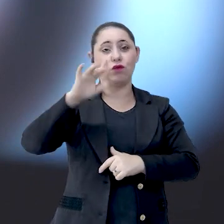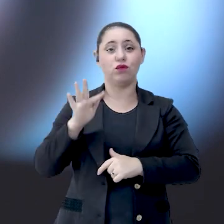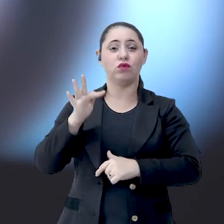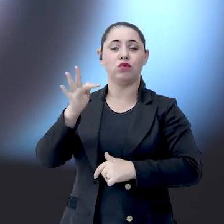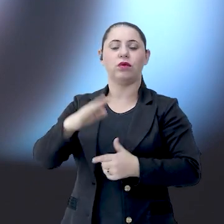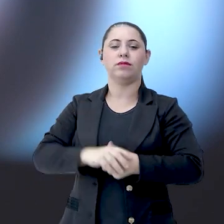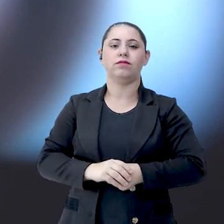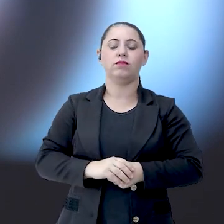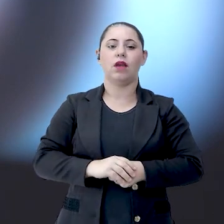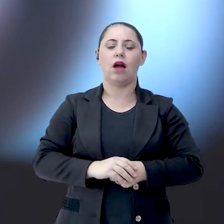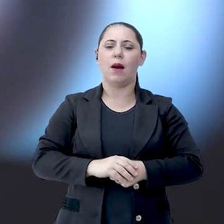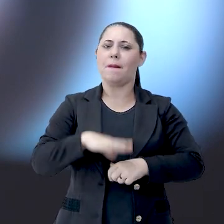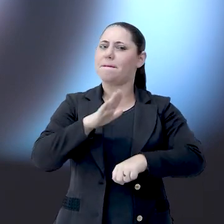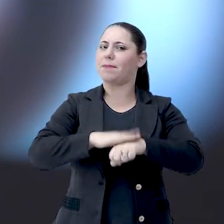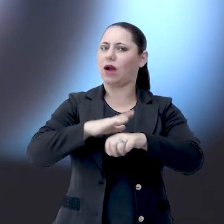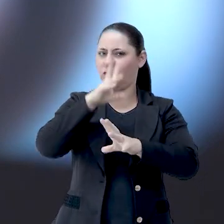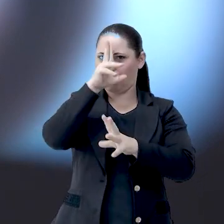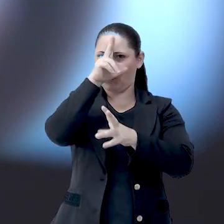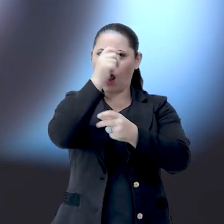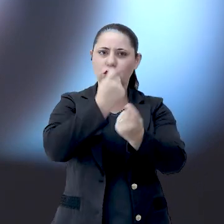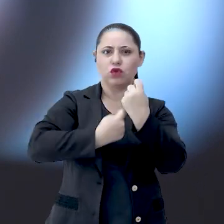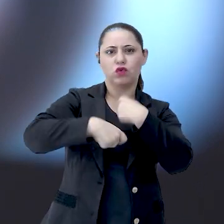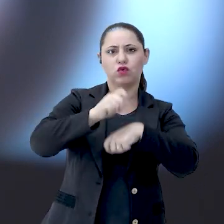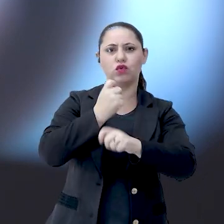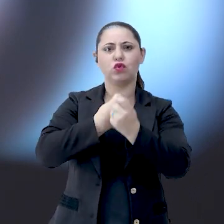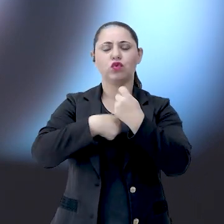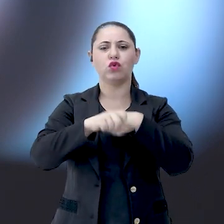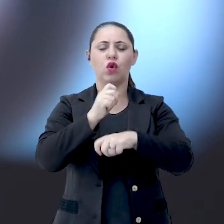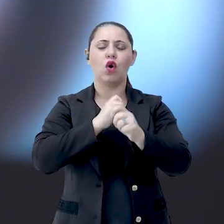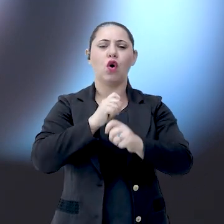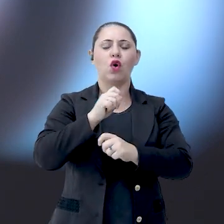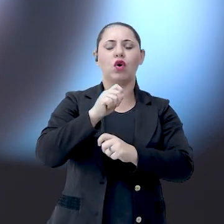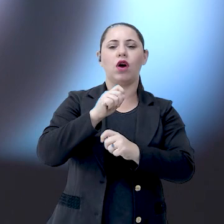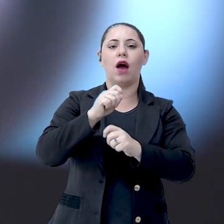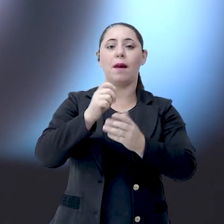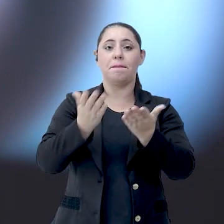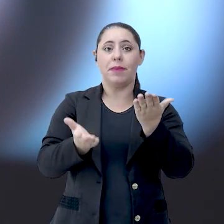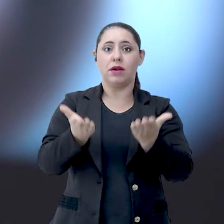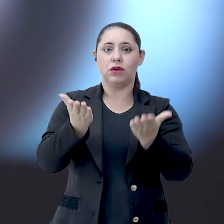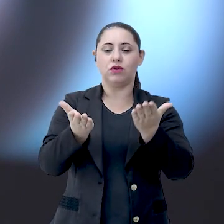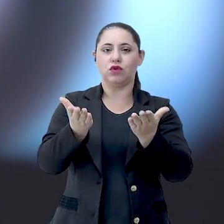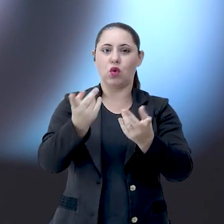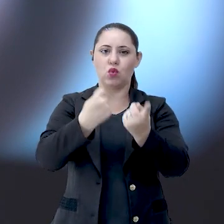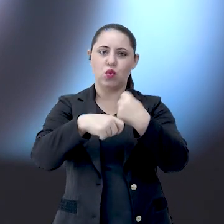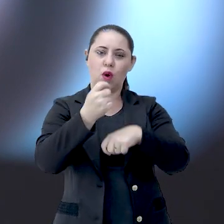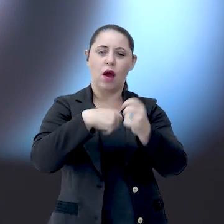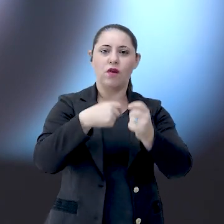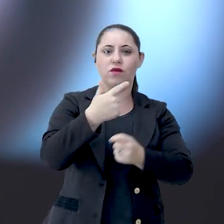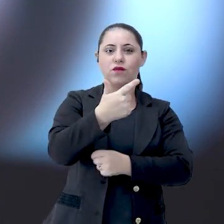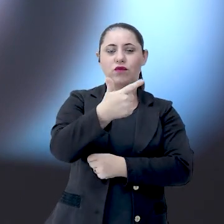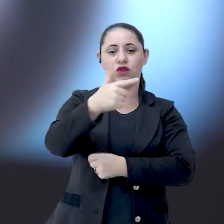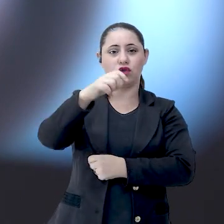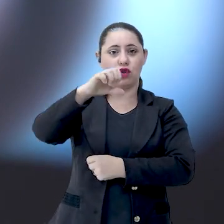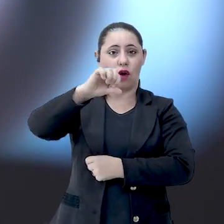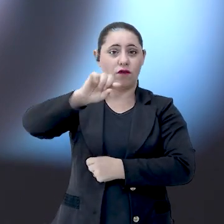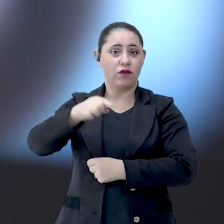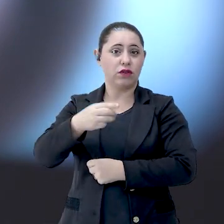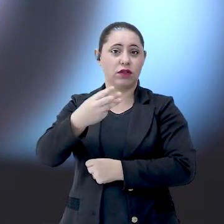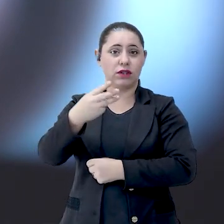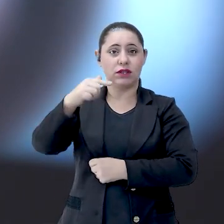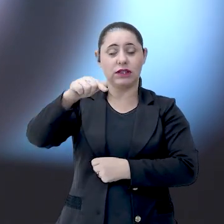melhores. Estamos cada vez mais fortes na economia, com superávit da balança comercial em